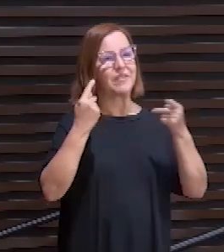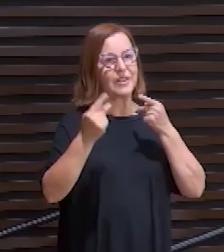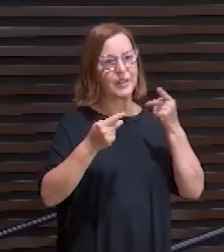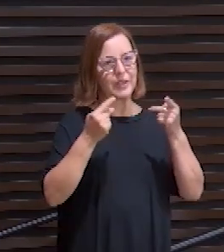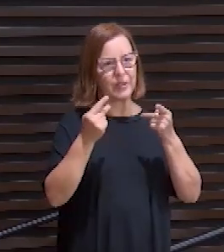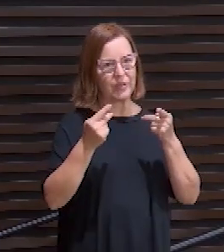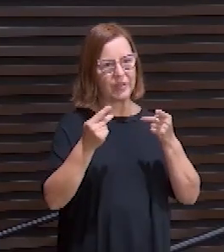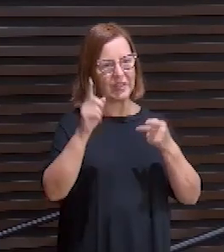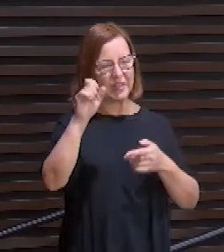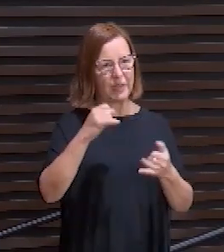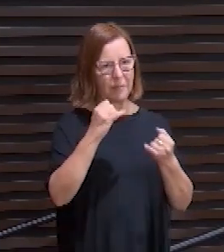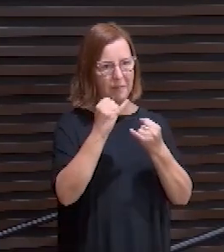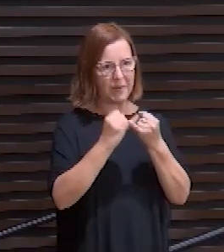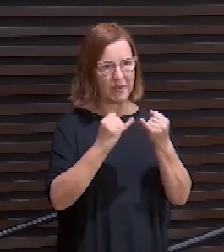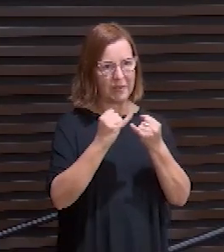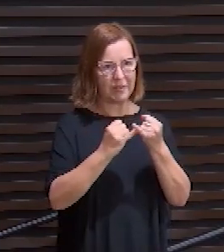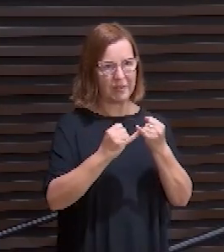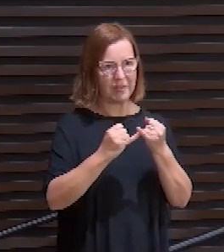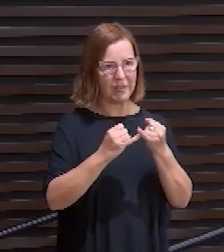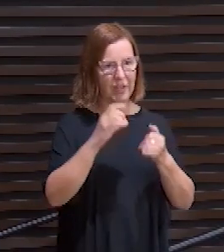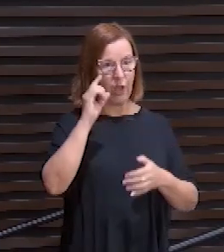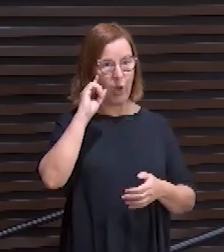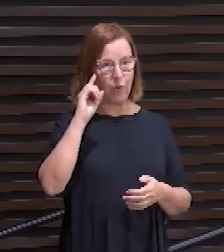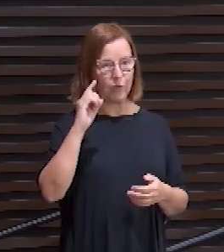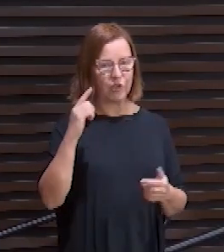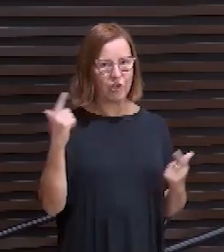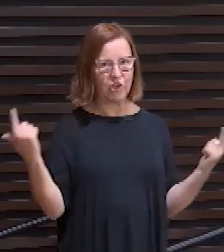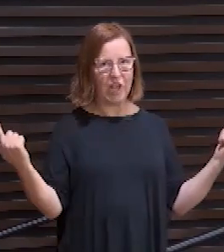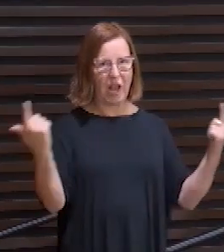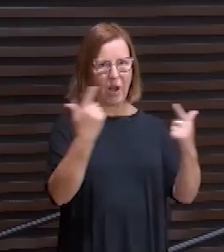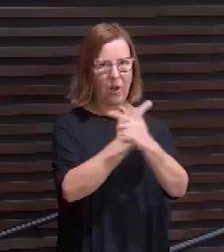seria semelhante aos dias de Ló.